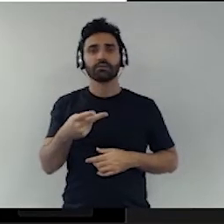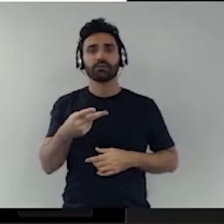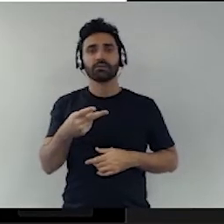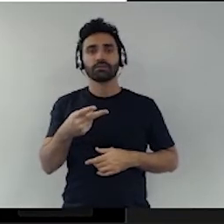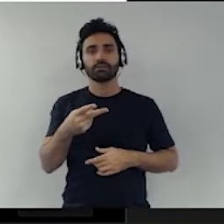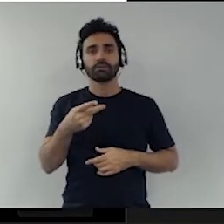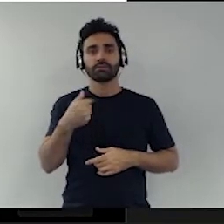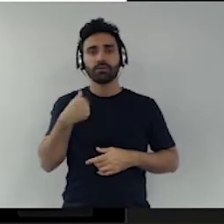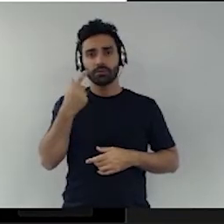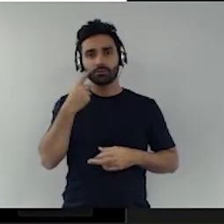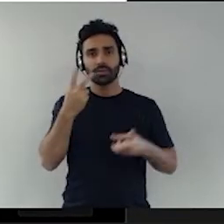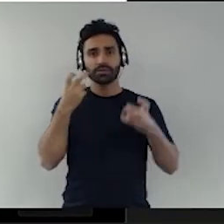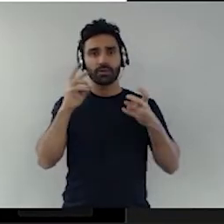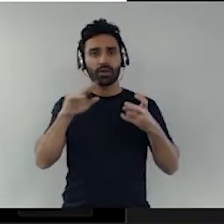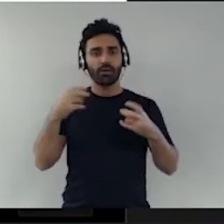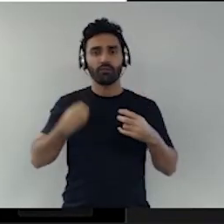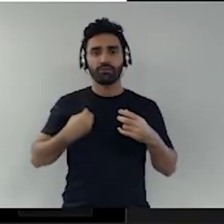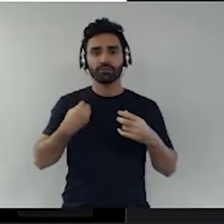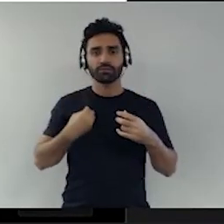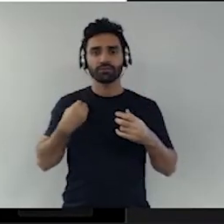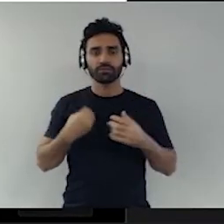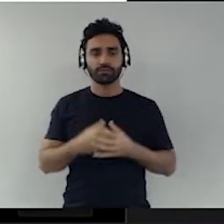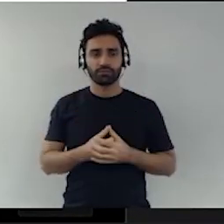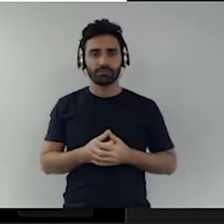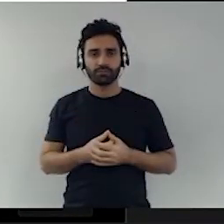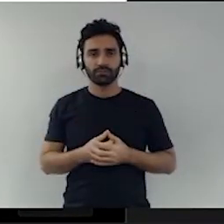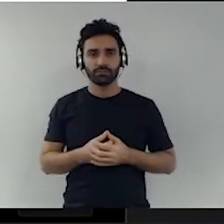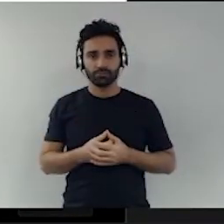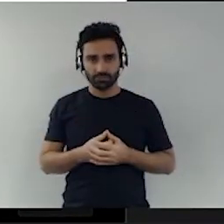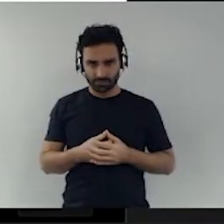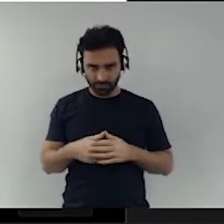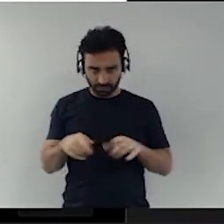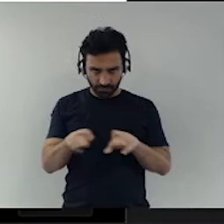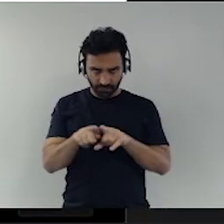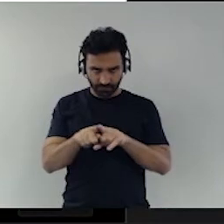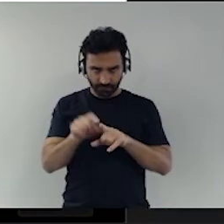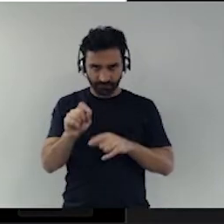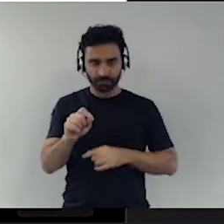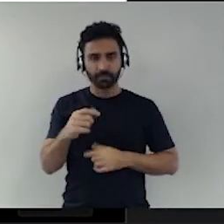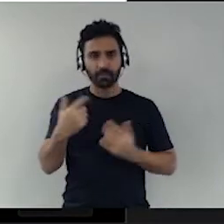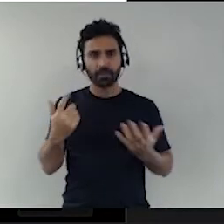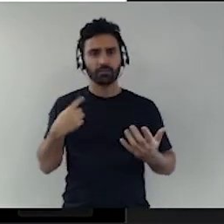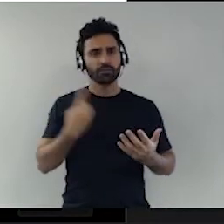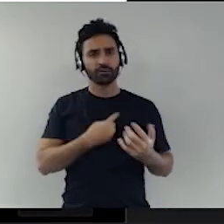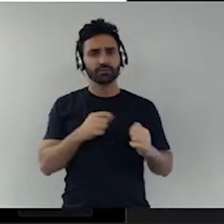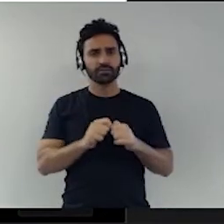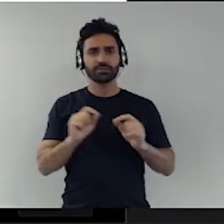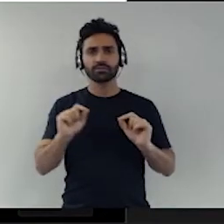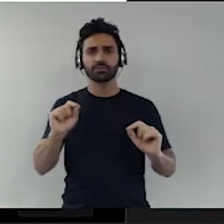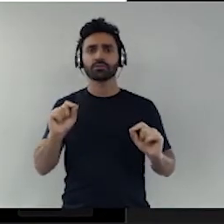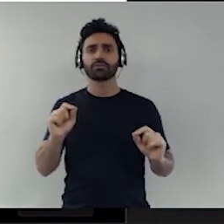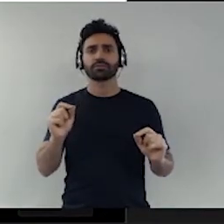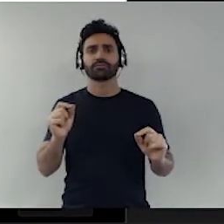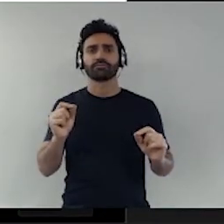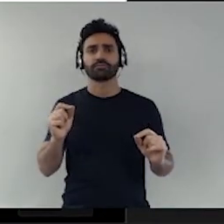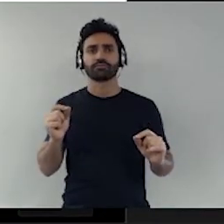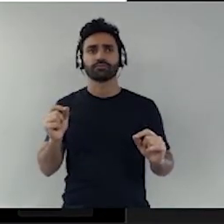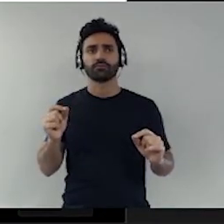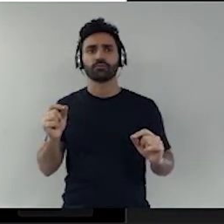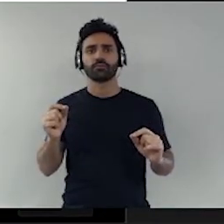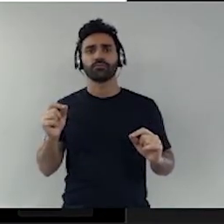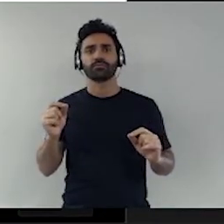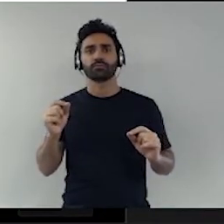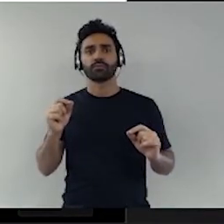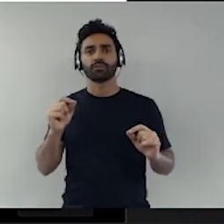que não funciona. Se a gente ouve minimamente alguns indivíduos, a gente vê que não funciona. O que a gente fez? A gente desenvolveu uma